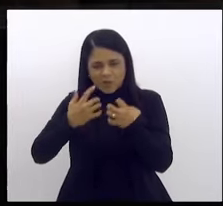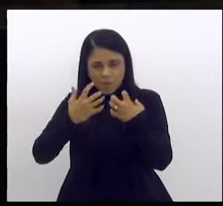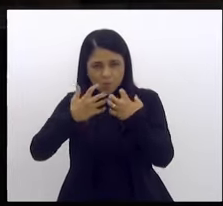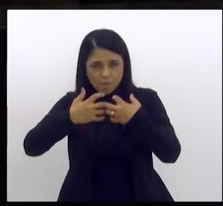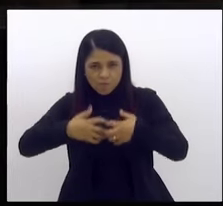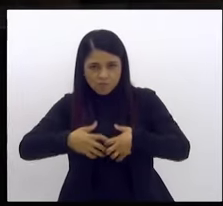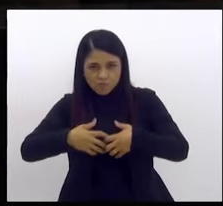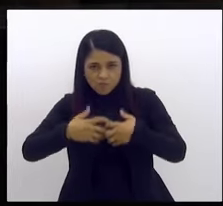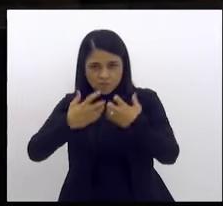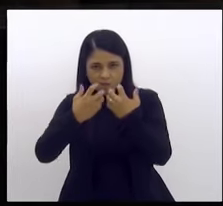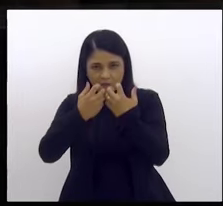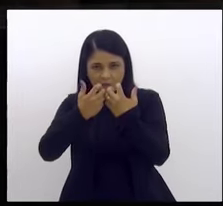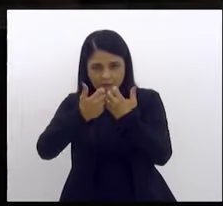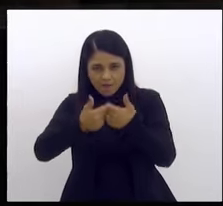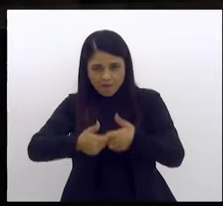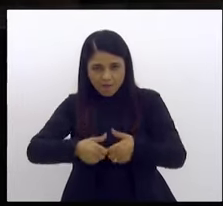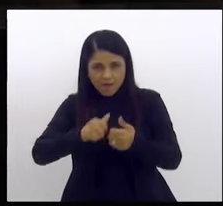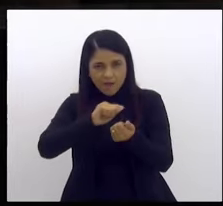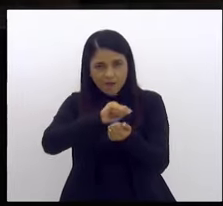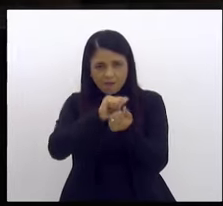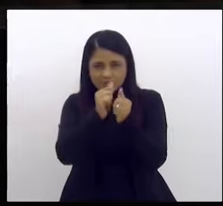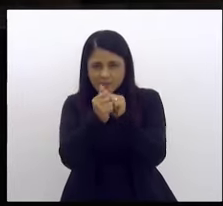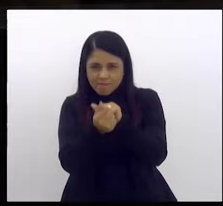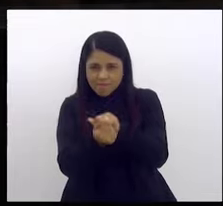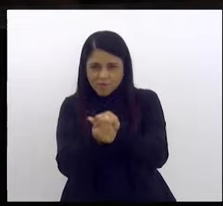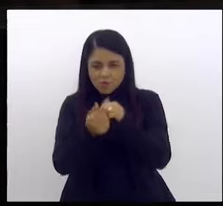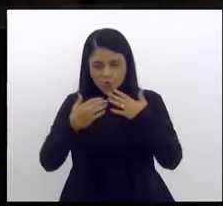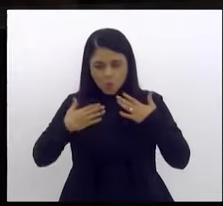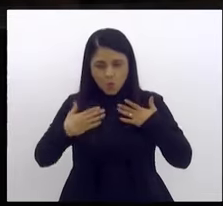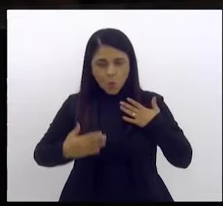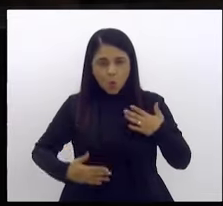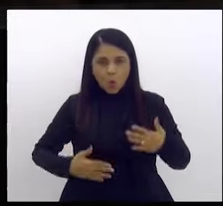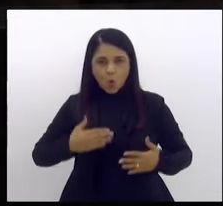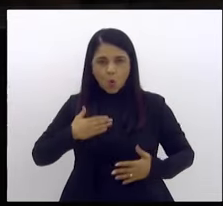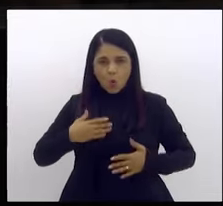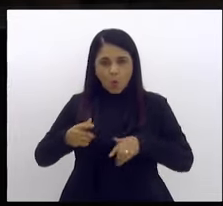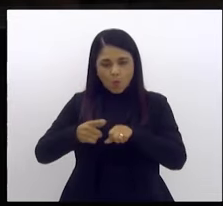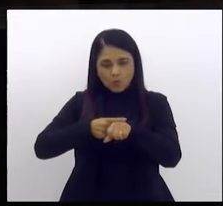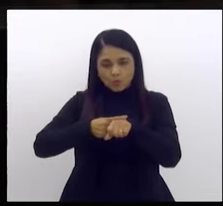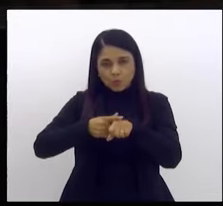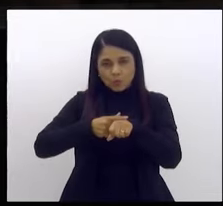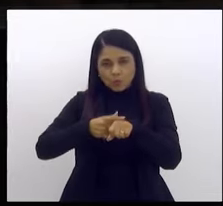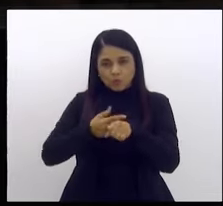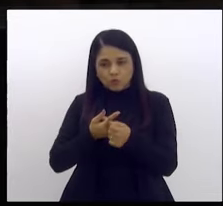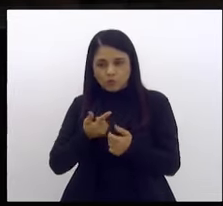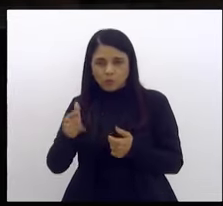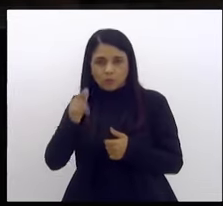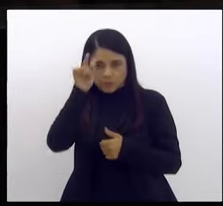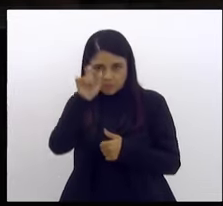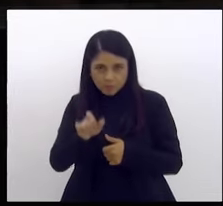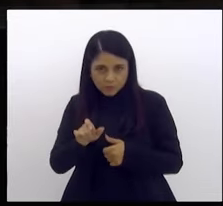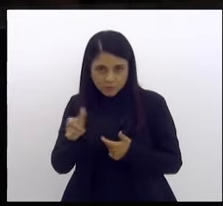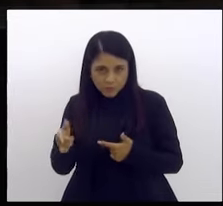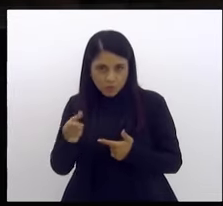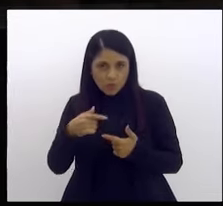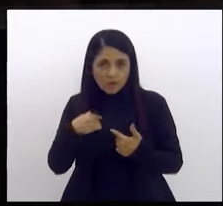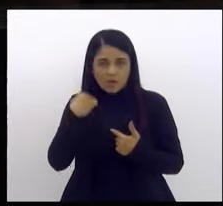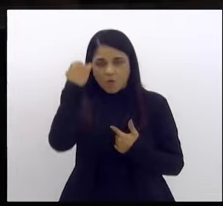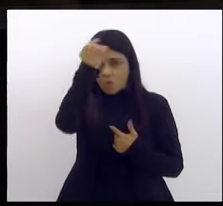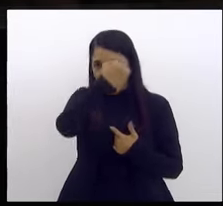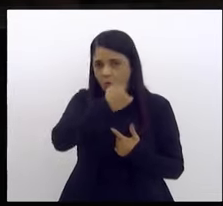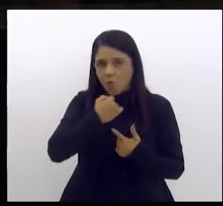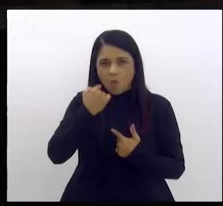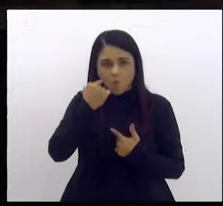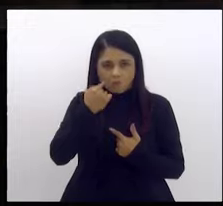imagens colocassem os seus corpos nus. E essas imagens foram